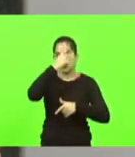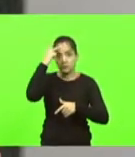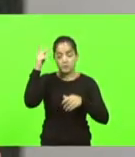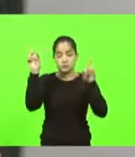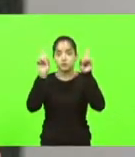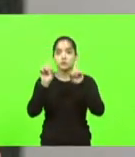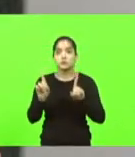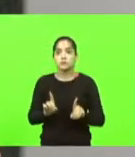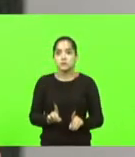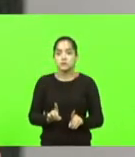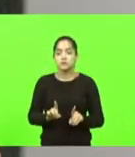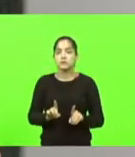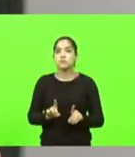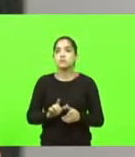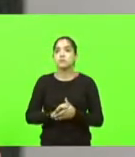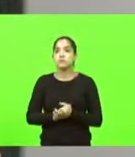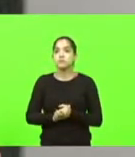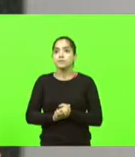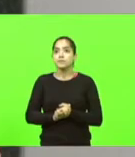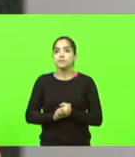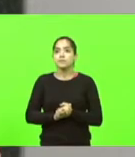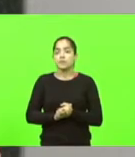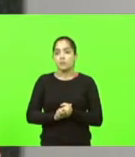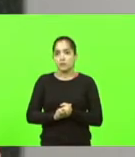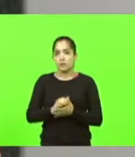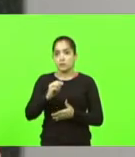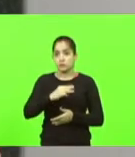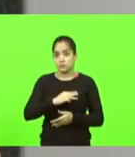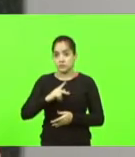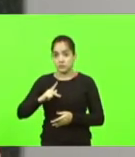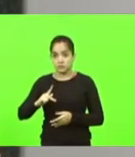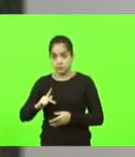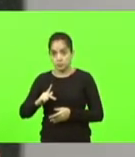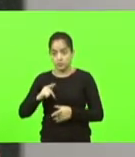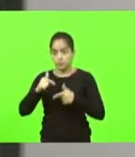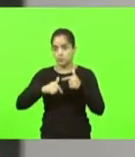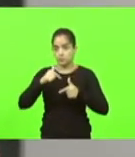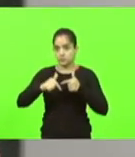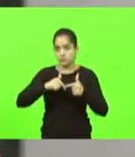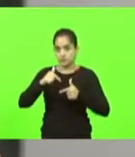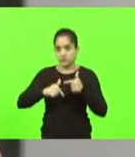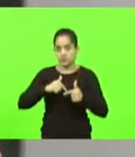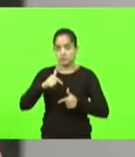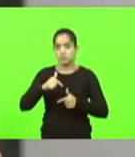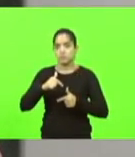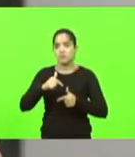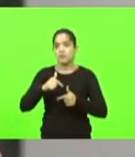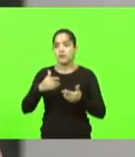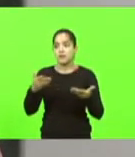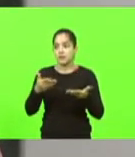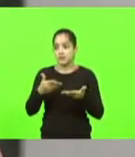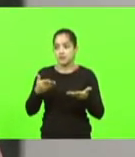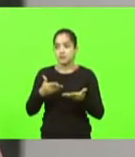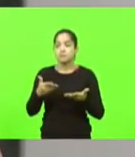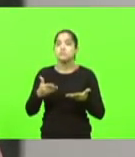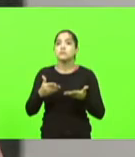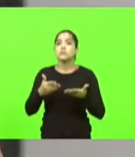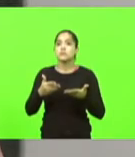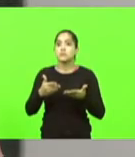e reabilitadas do Ministério Público do Trabalho. E ele falará, então, sobre a